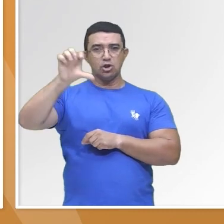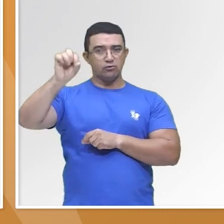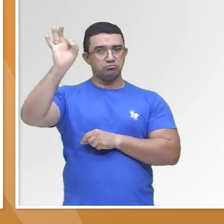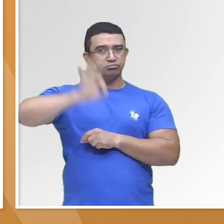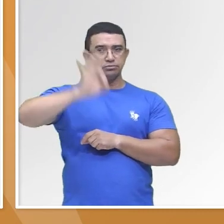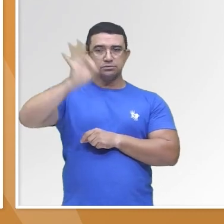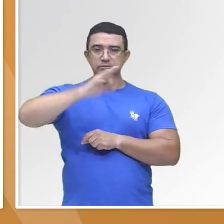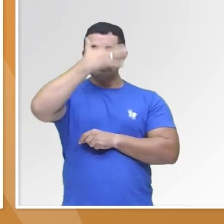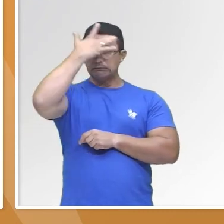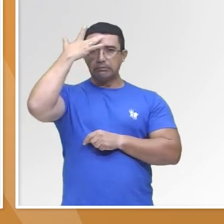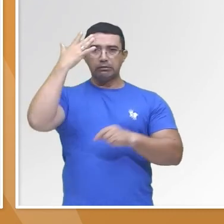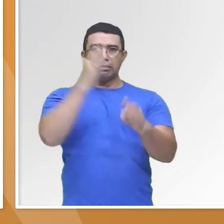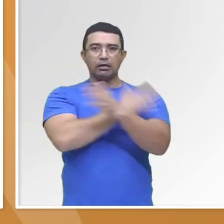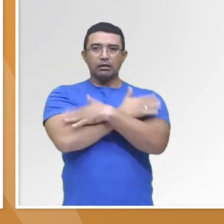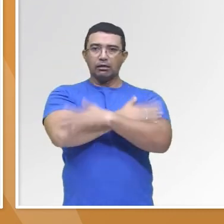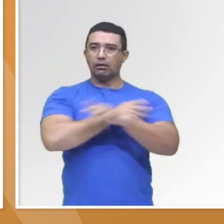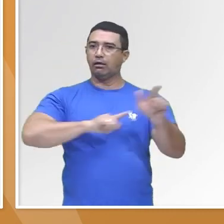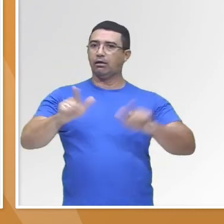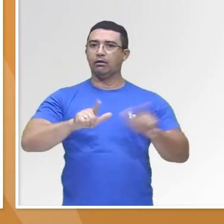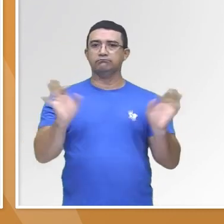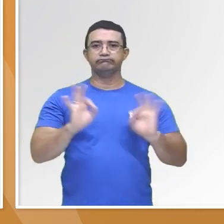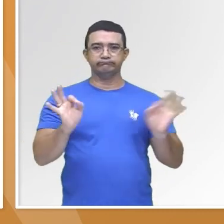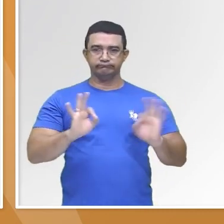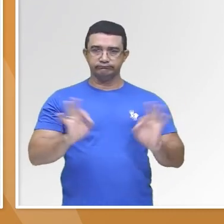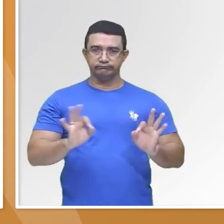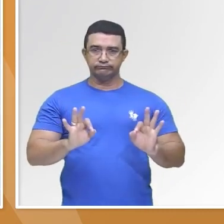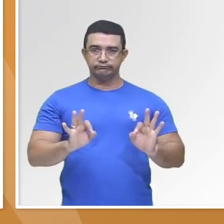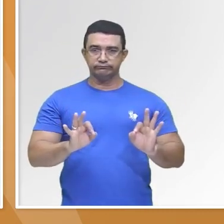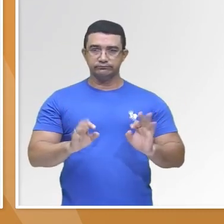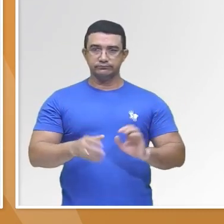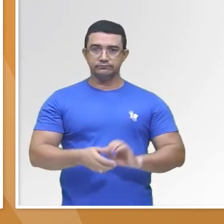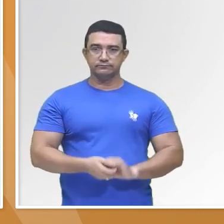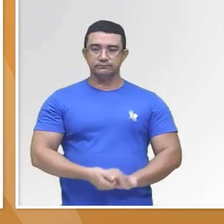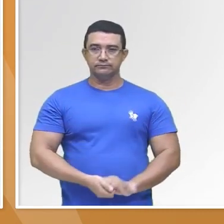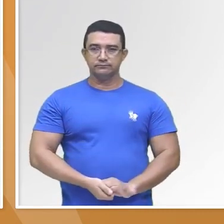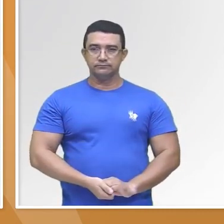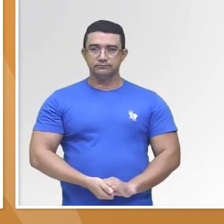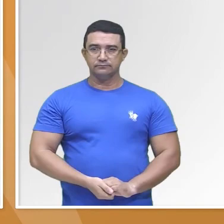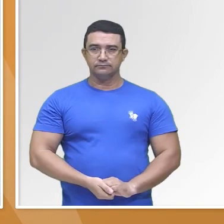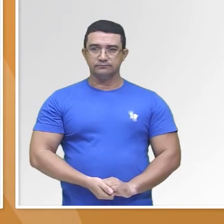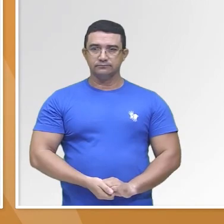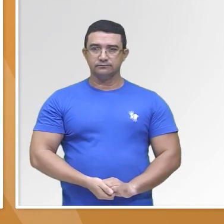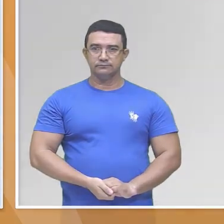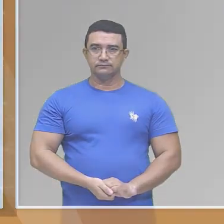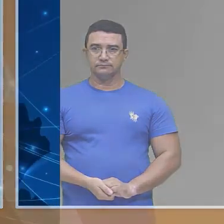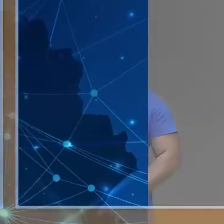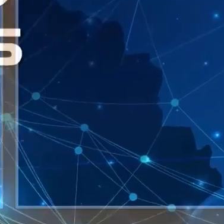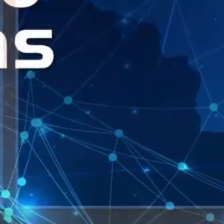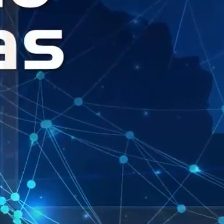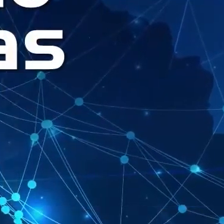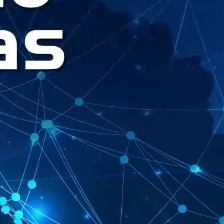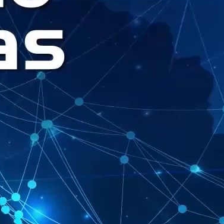15,9% de taxa de desocupação.